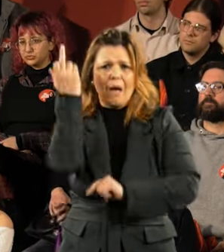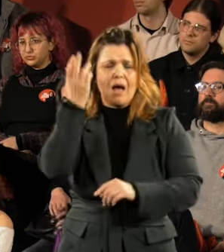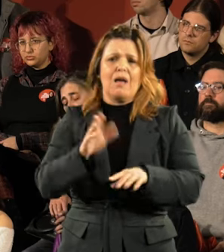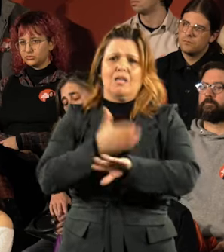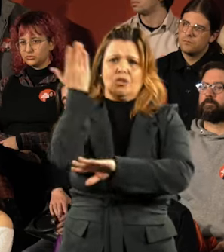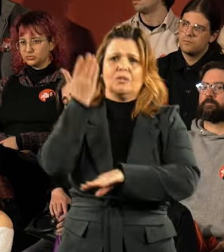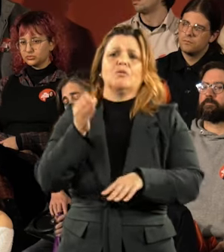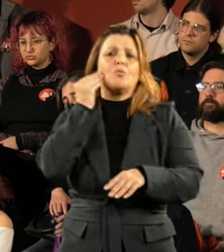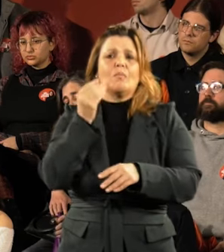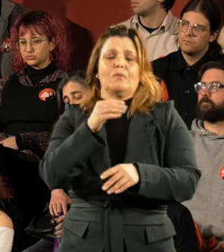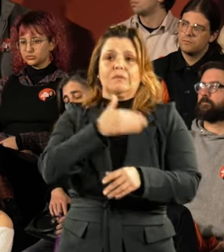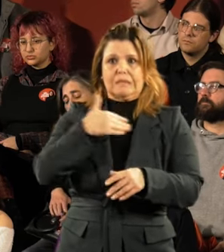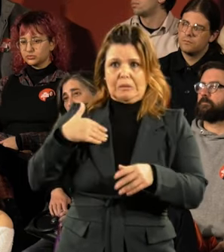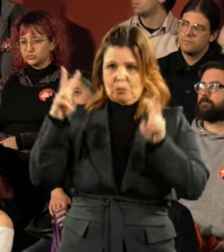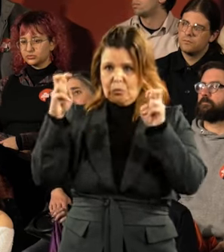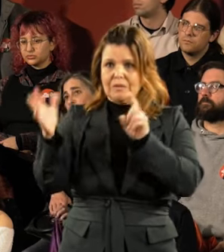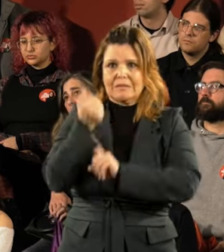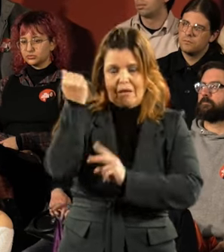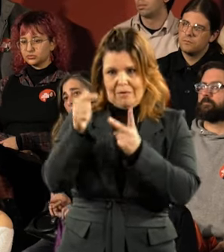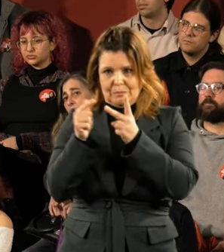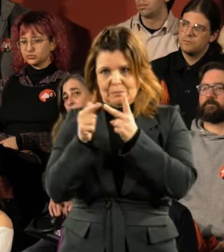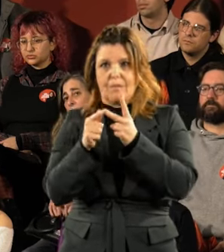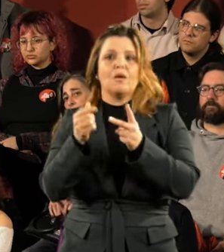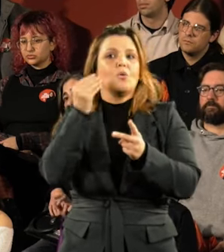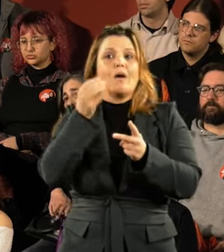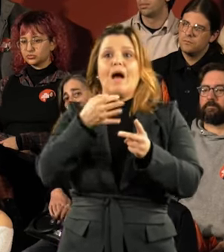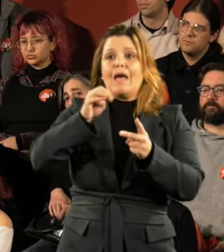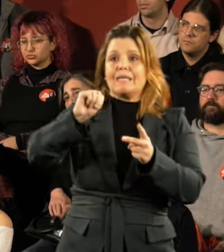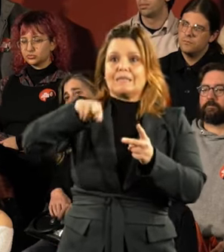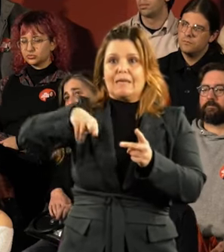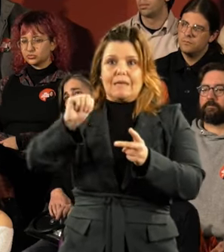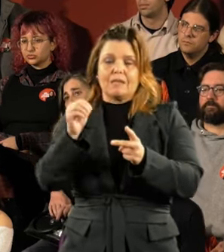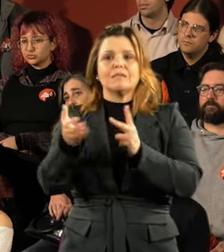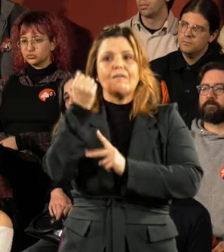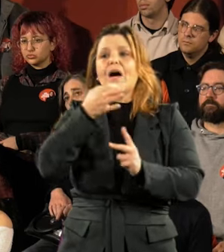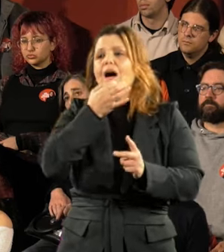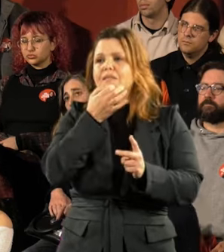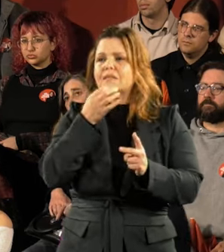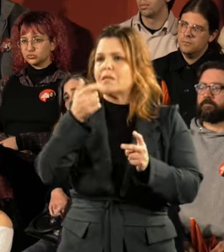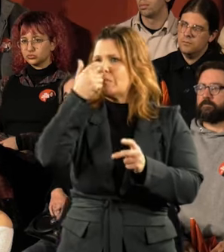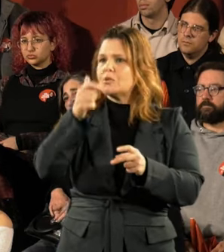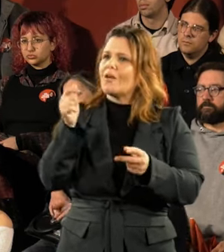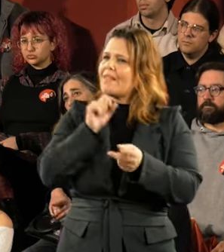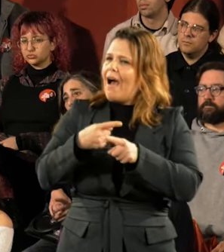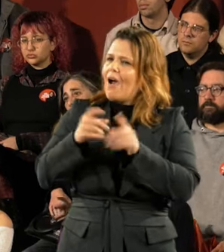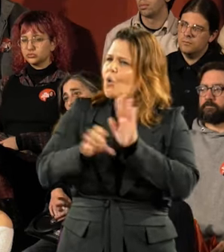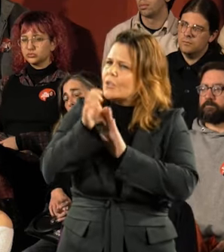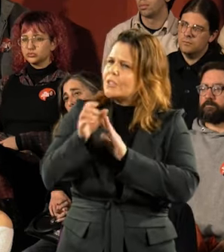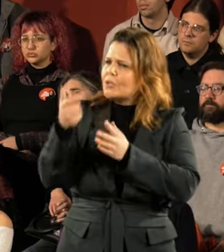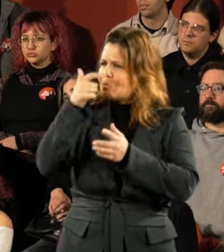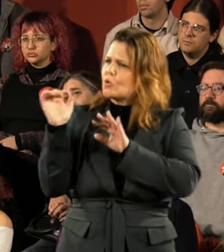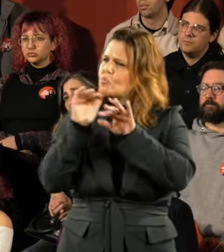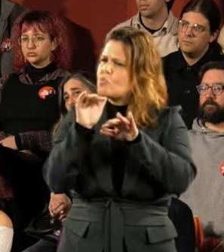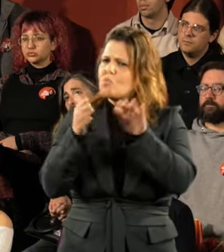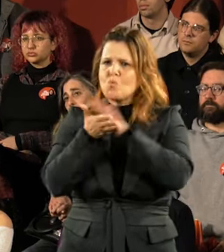salvar o SNS só se faz com investimento e condições para atrair e reter profissionais em Coimbra